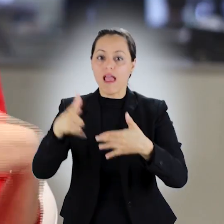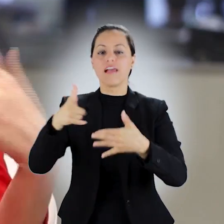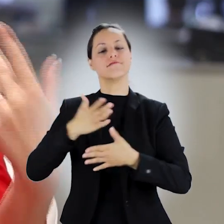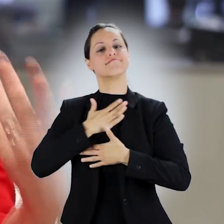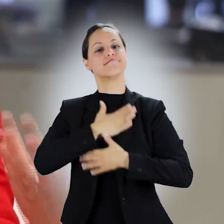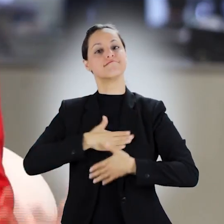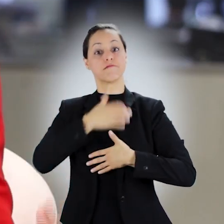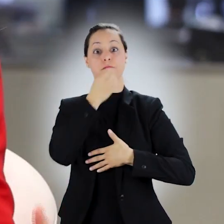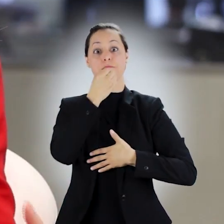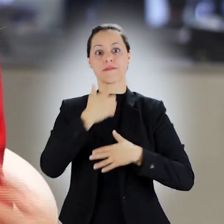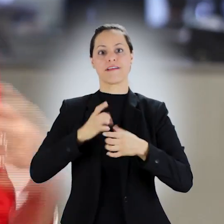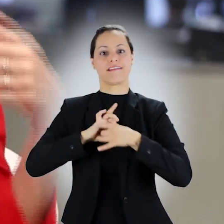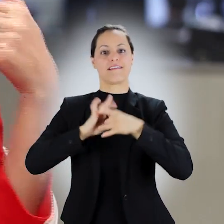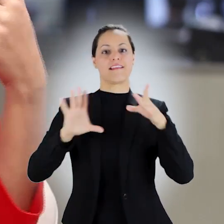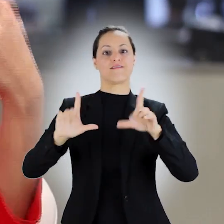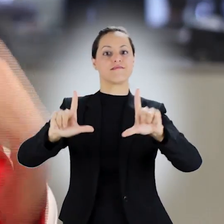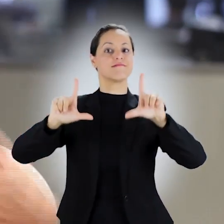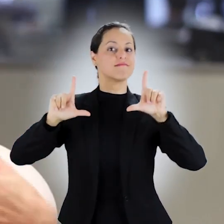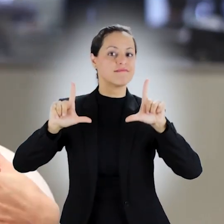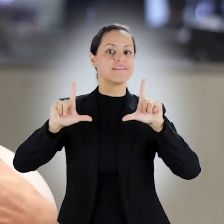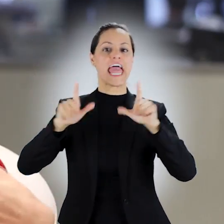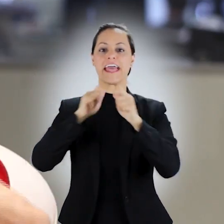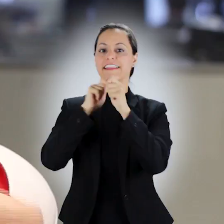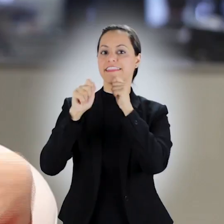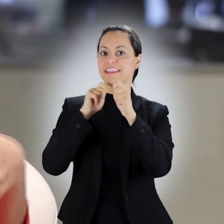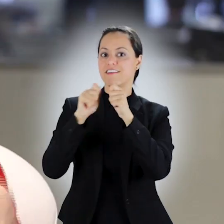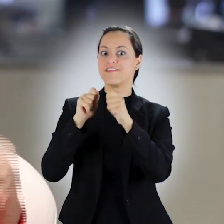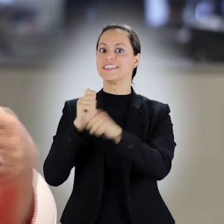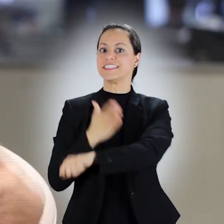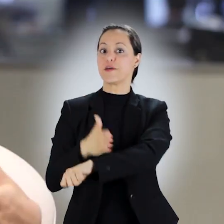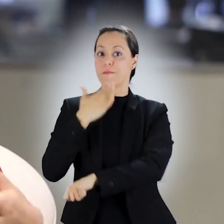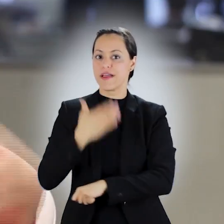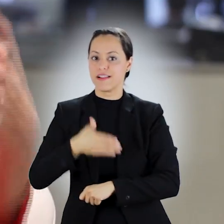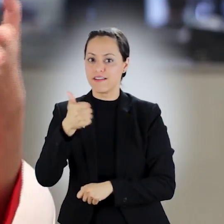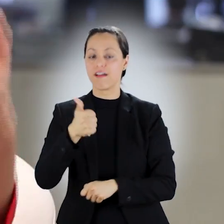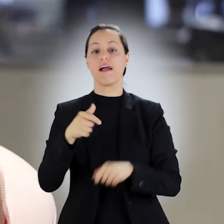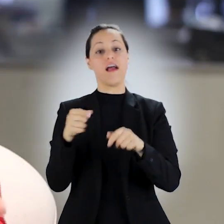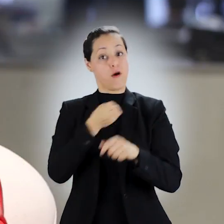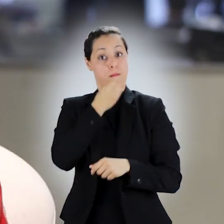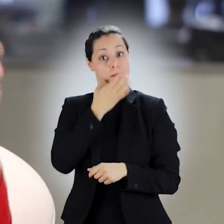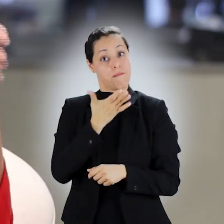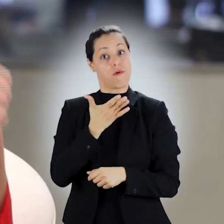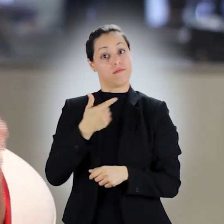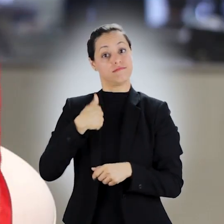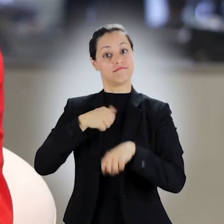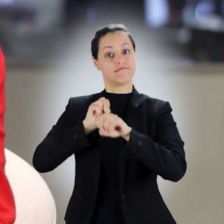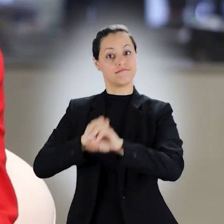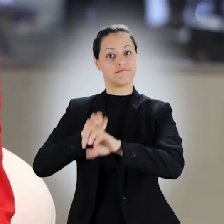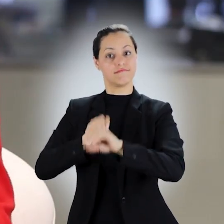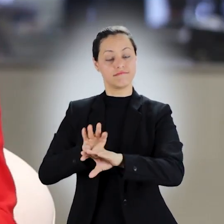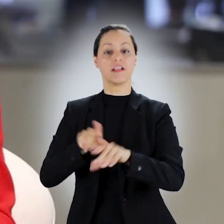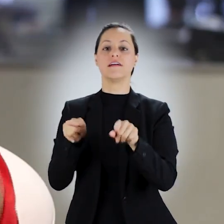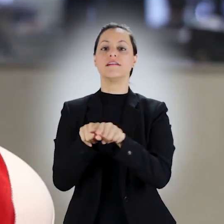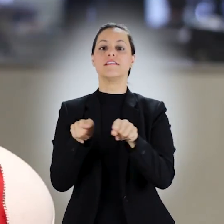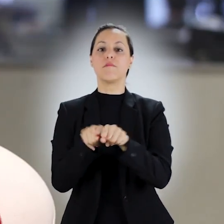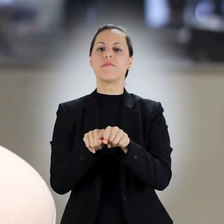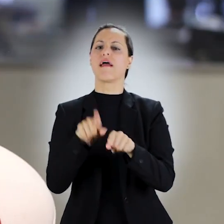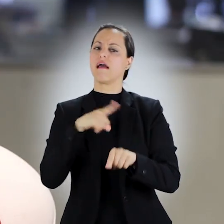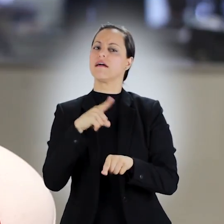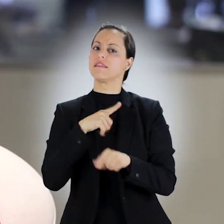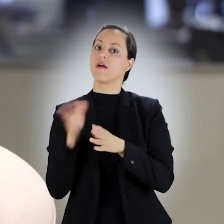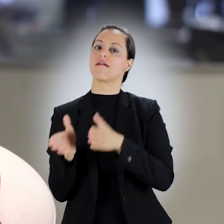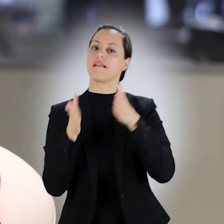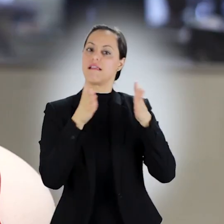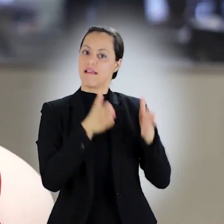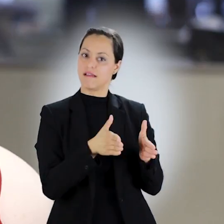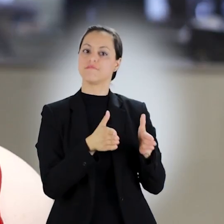vontade, ficam realmente desinibidos e com foco nas entrevistas. Então é uma coisa que eu faço com sucesso, com retorno. Eu também tenho esse